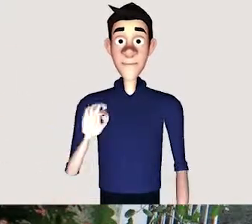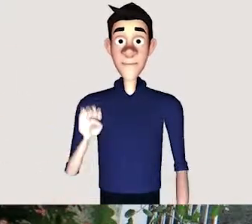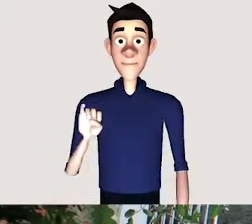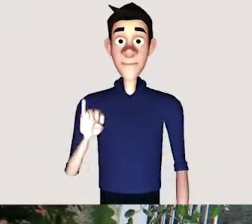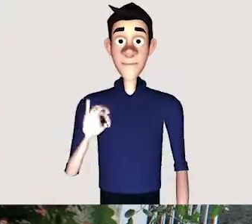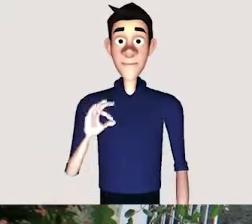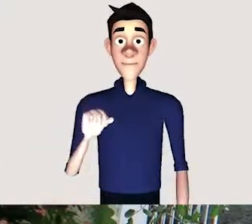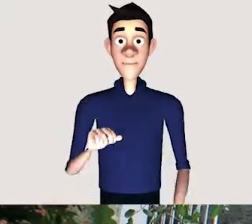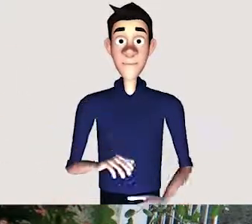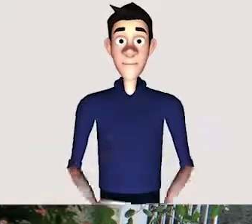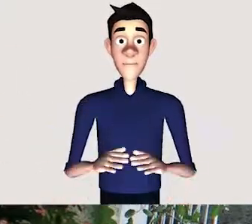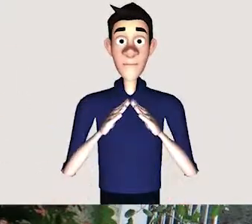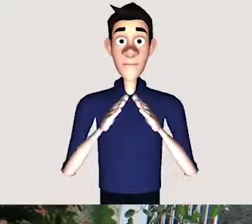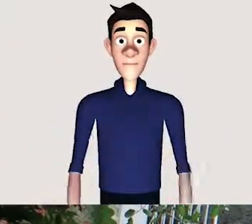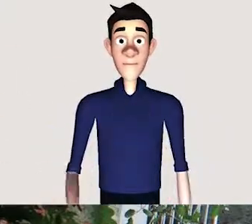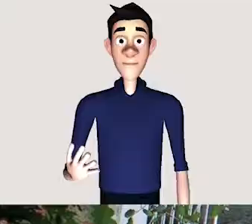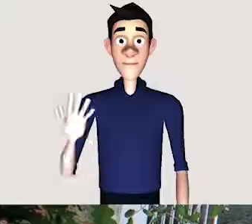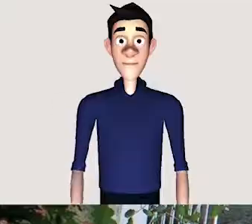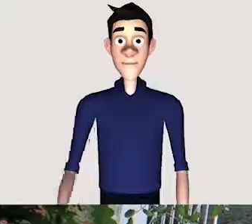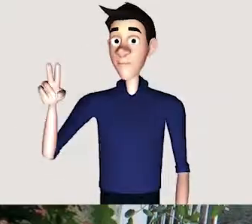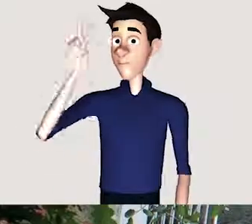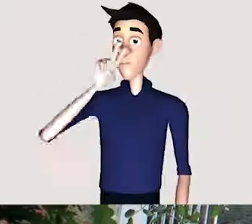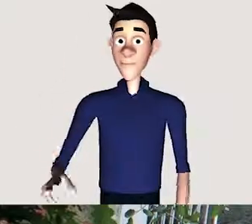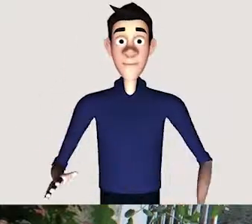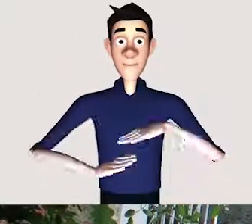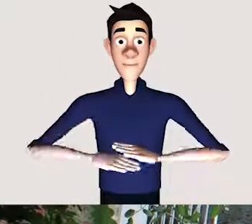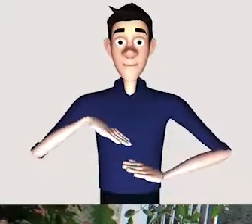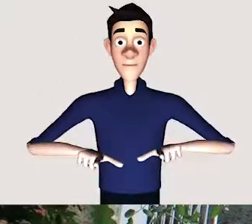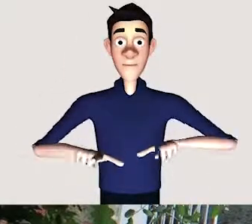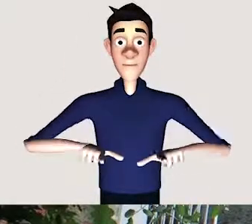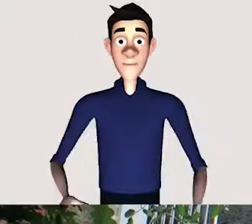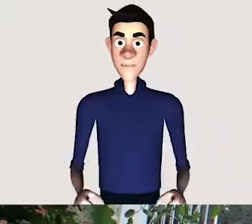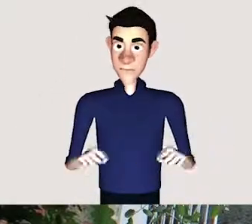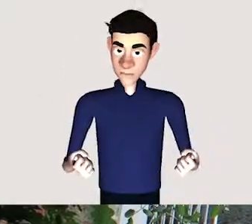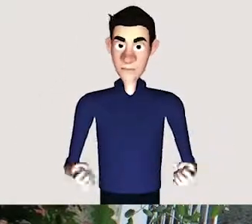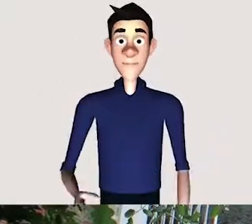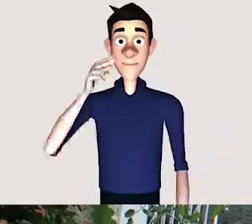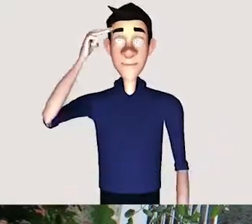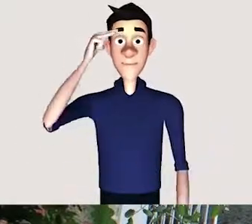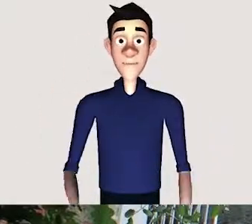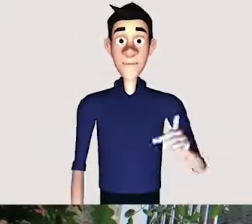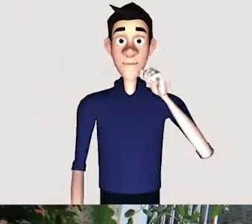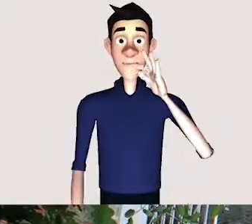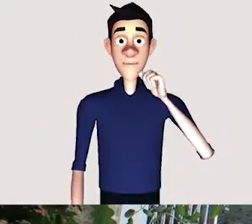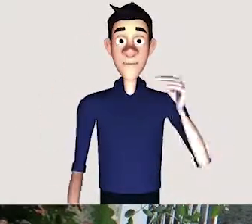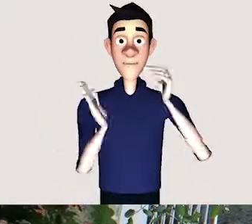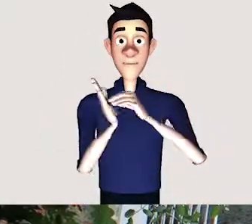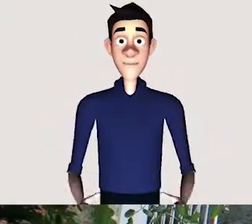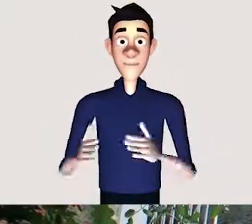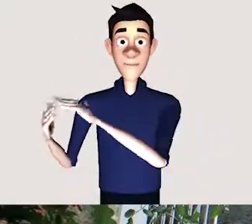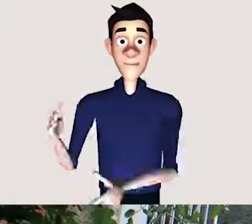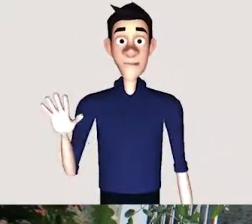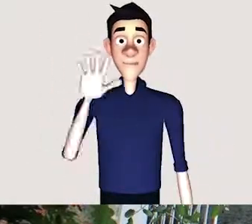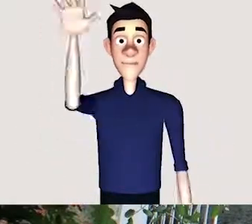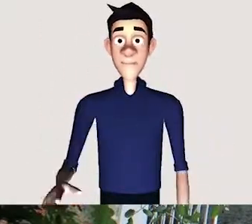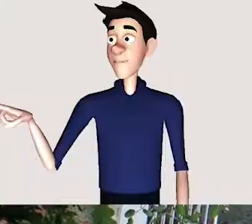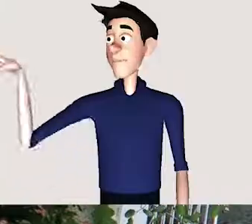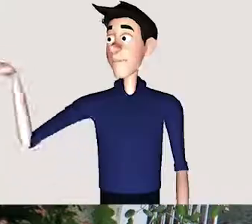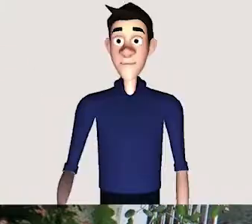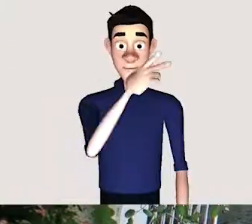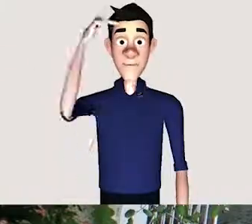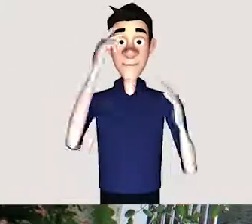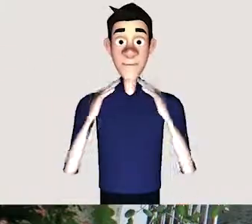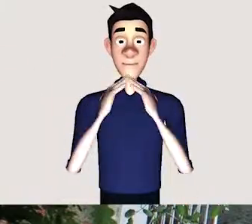com grafites, com pinturas feitas em casas, né? Contam a história da ocupação e da resistência e da